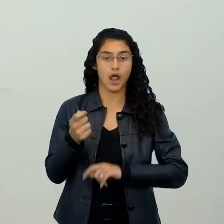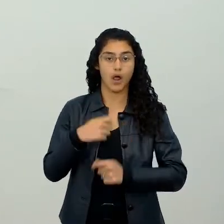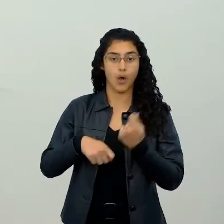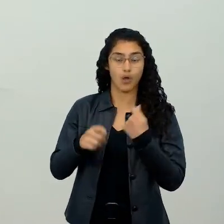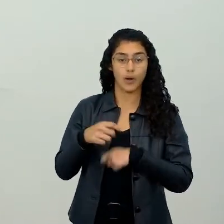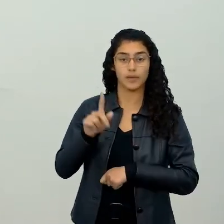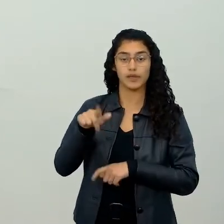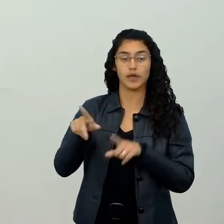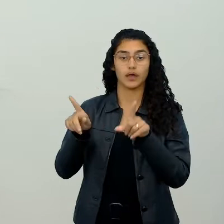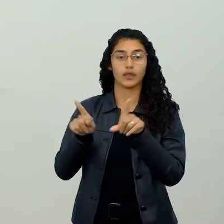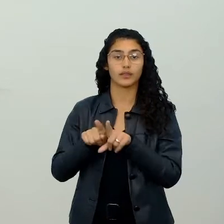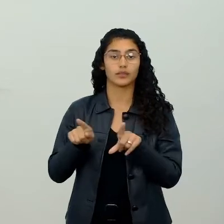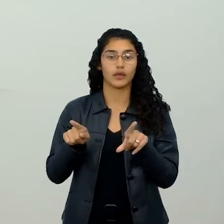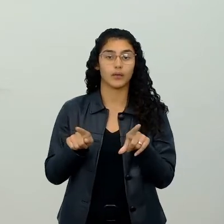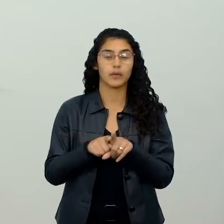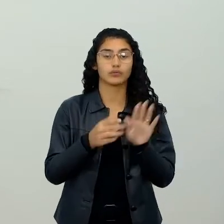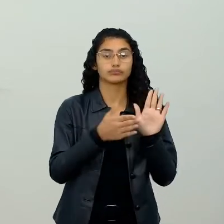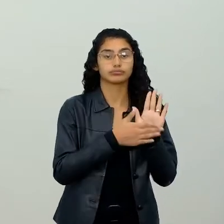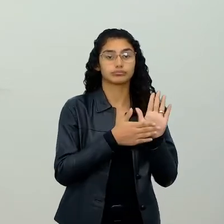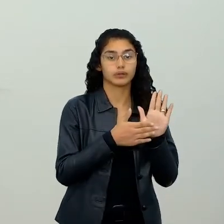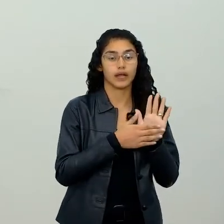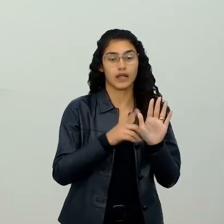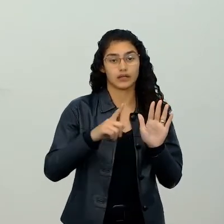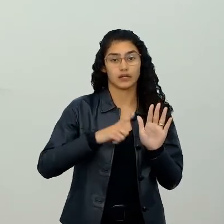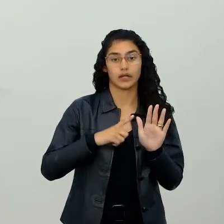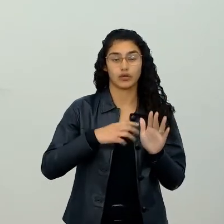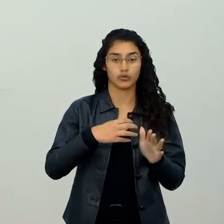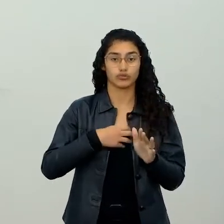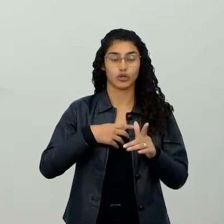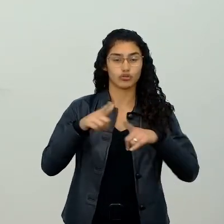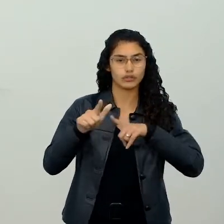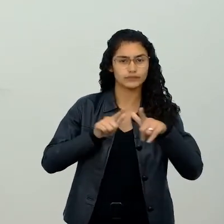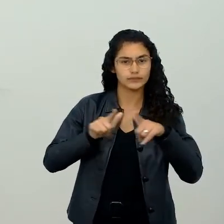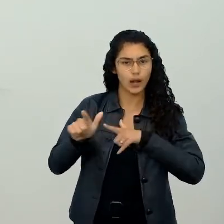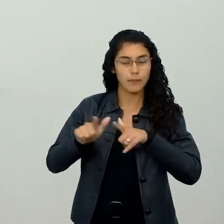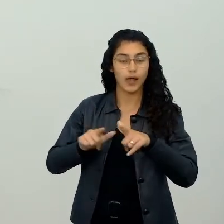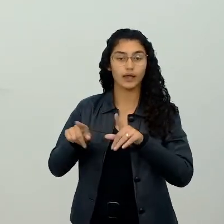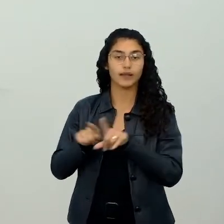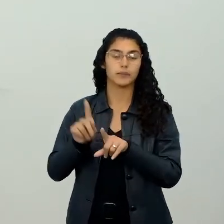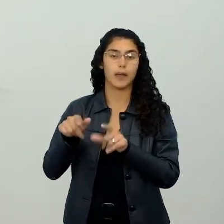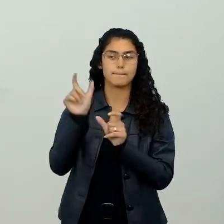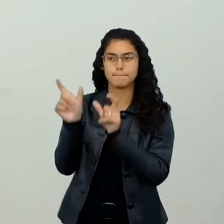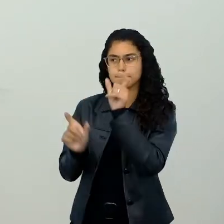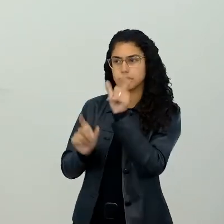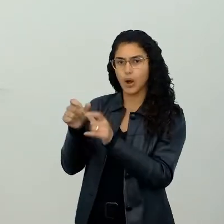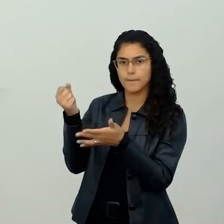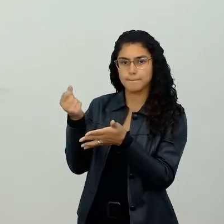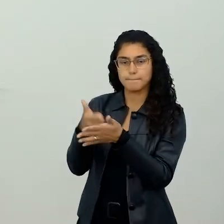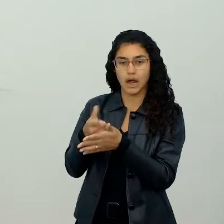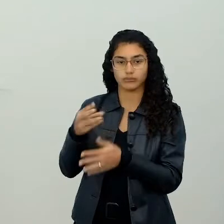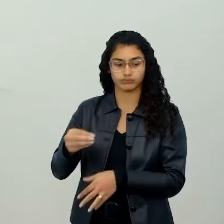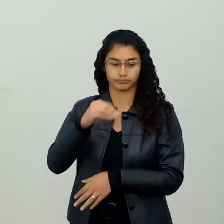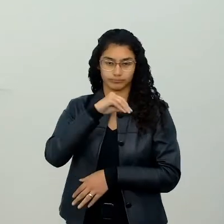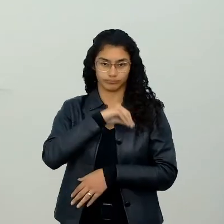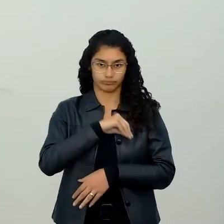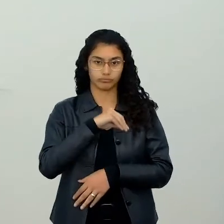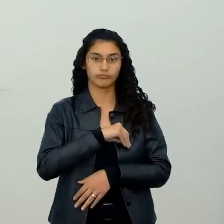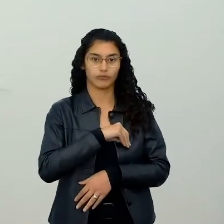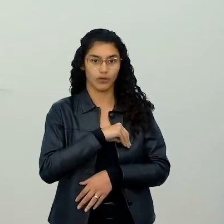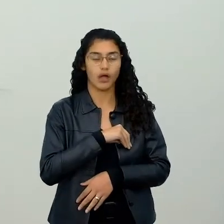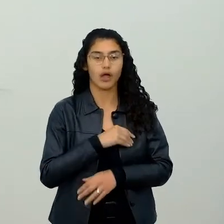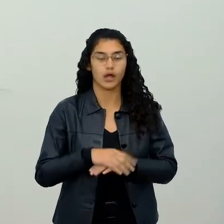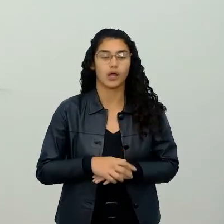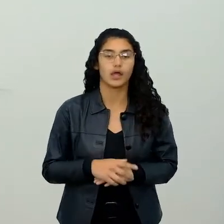são os proprietários dos meios de produção, e que são essas pessoas que pagam os salários, né? Então existem